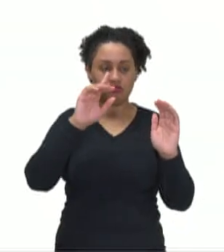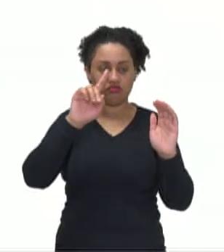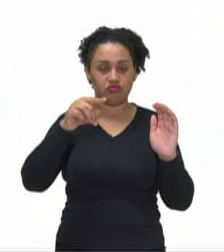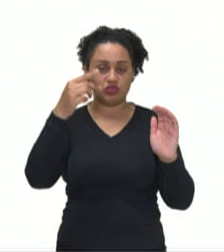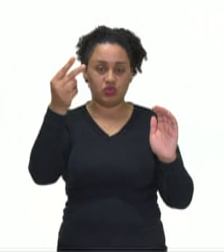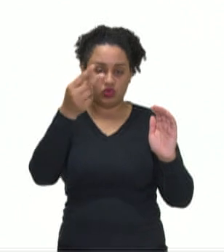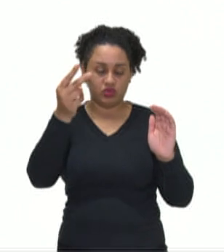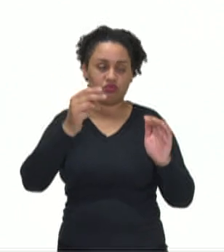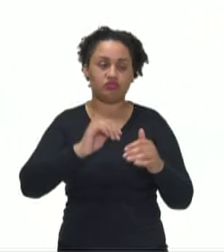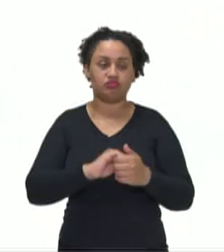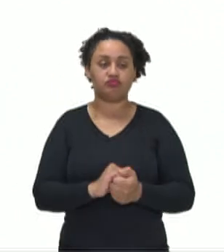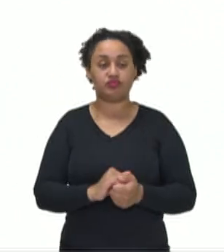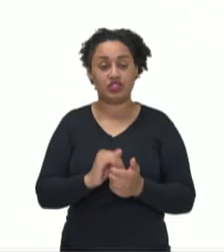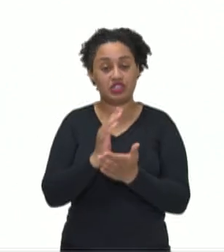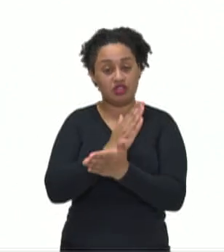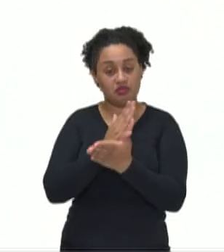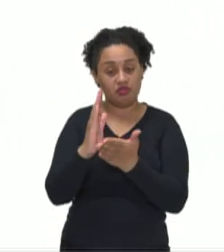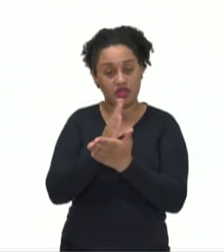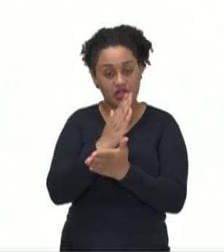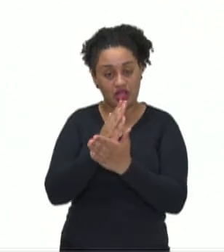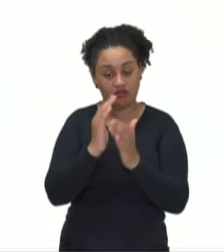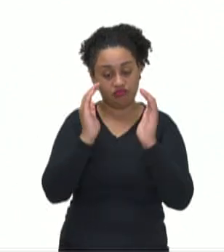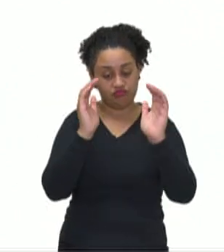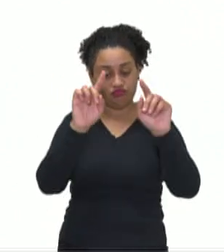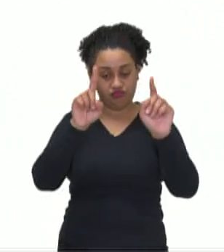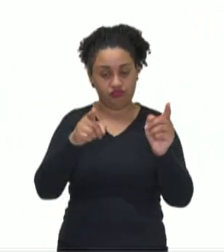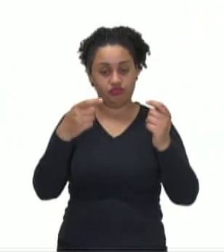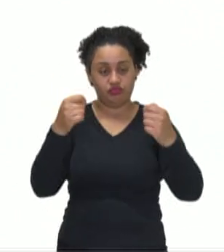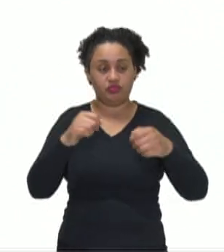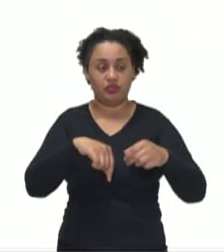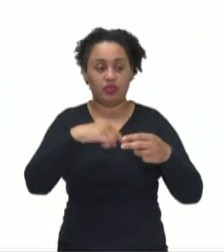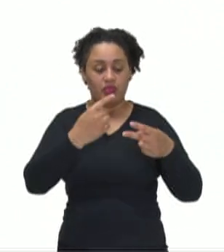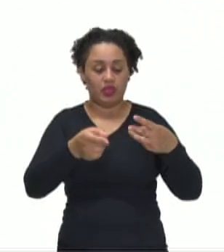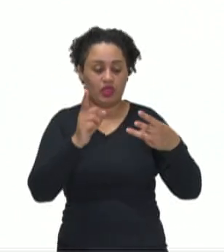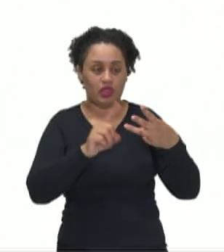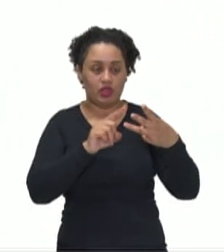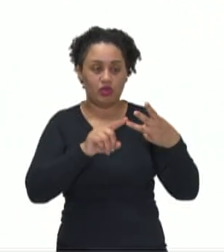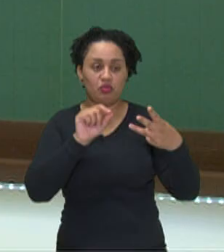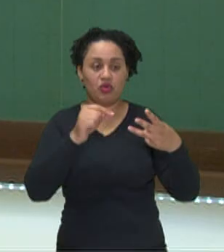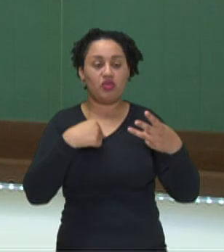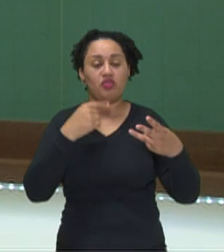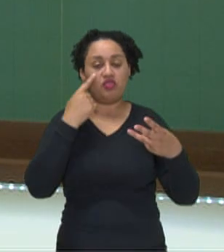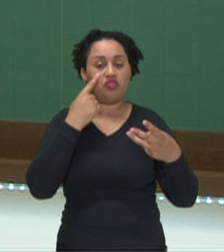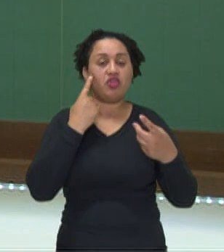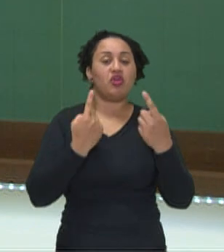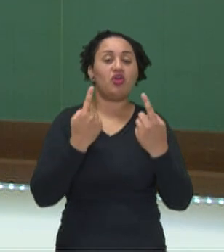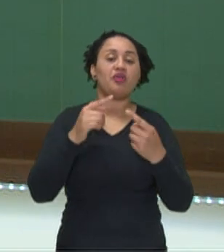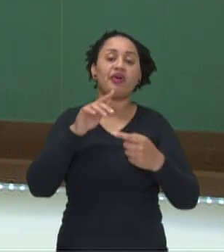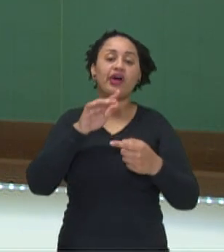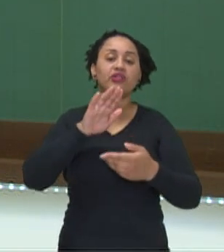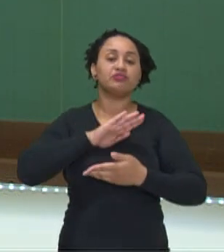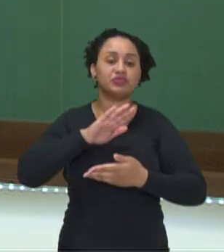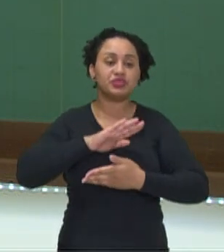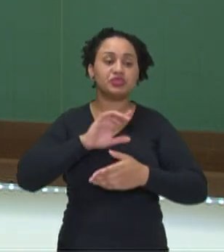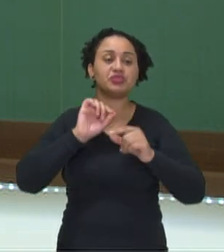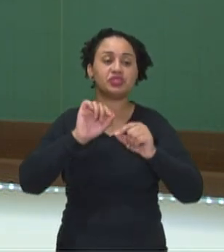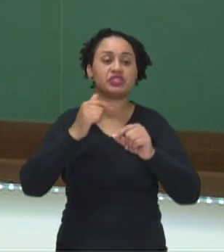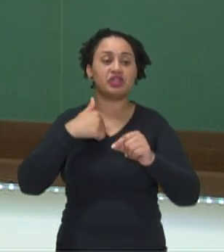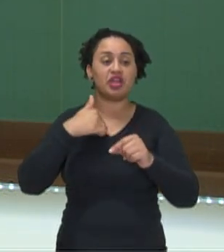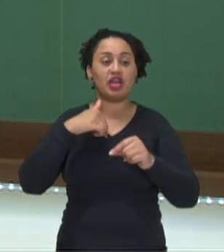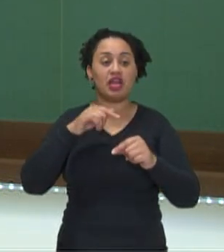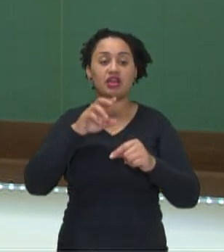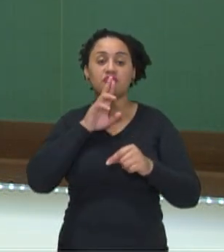a 3 elevado a 2, separado pelos parênteses, e depois verificar qual situação dessas dá o